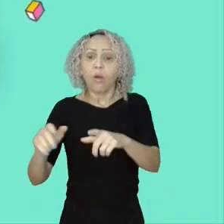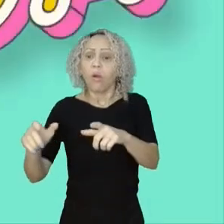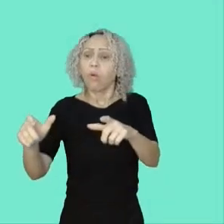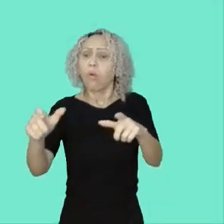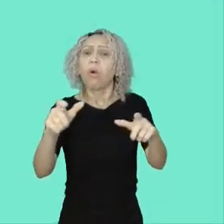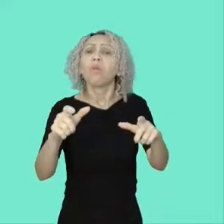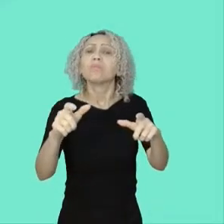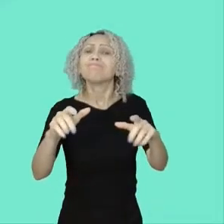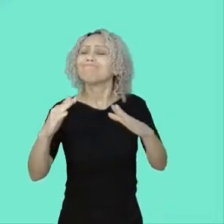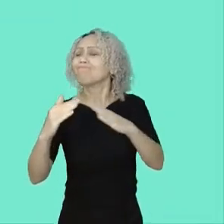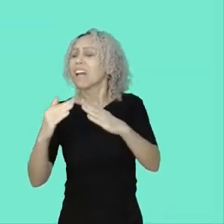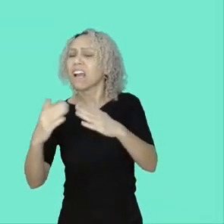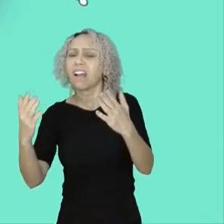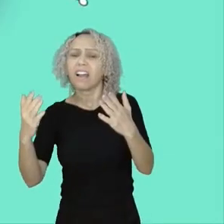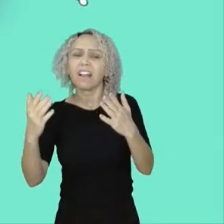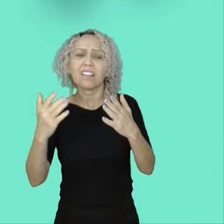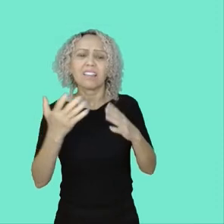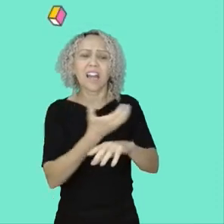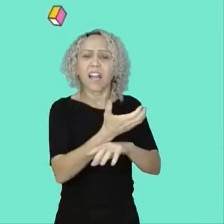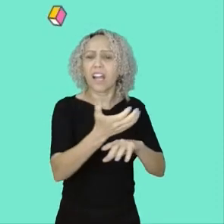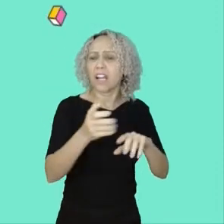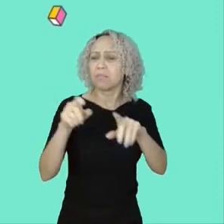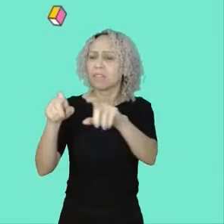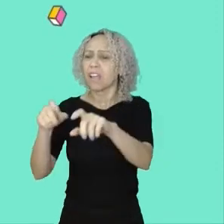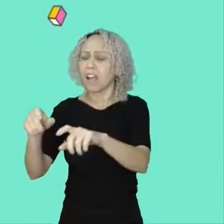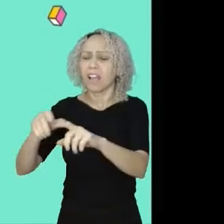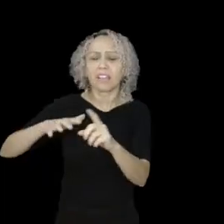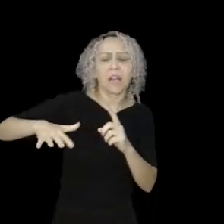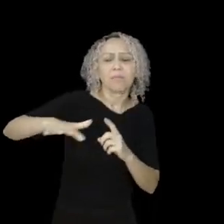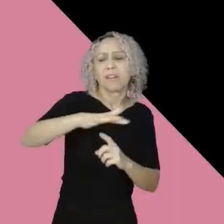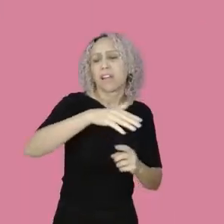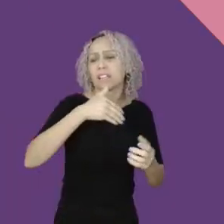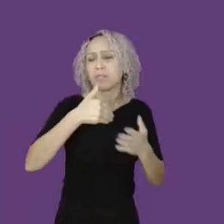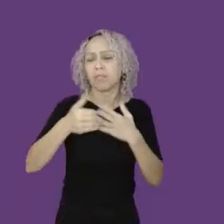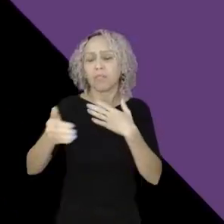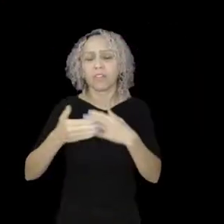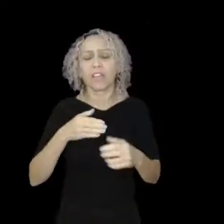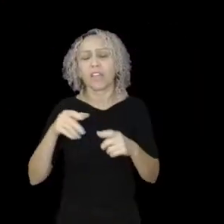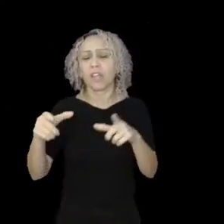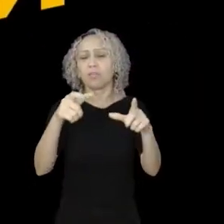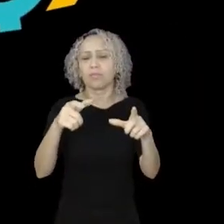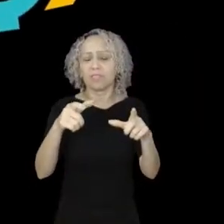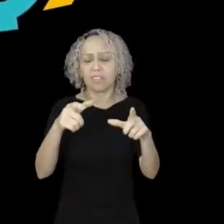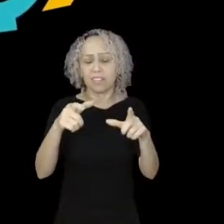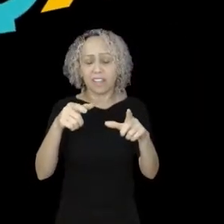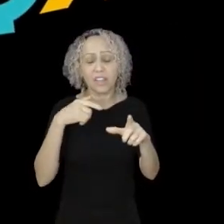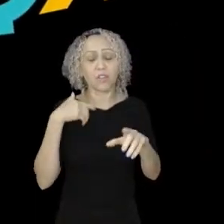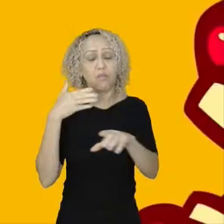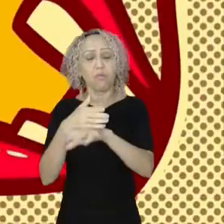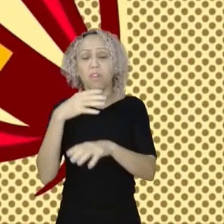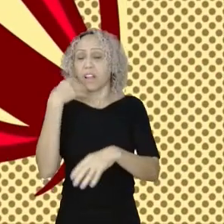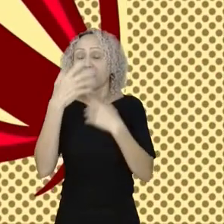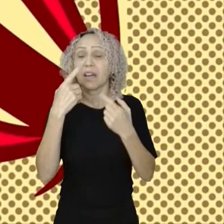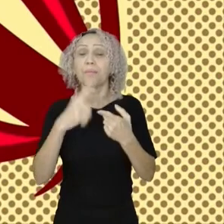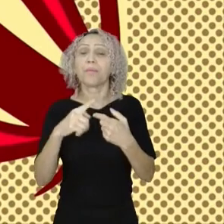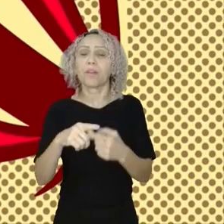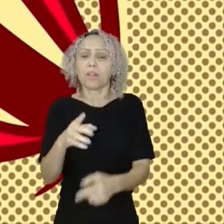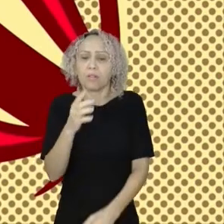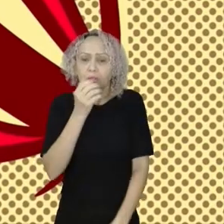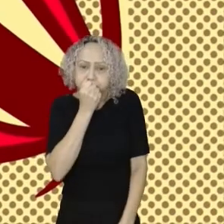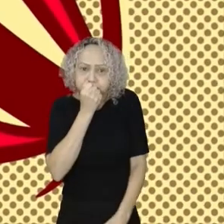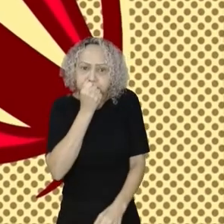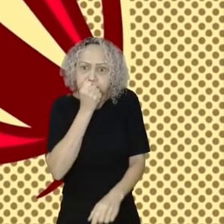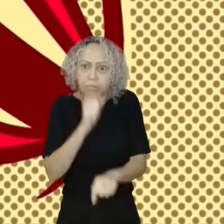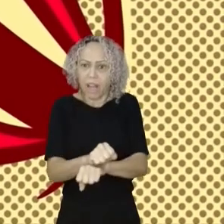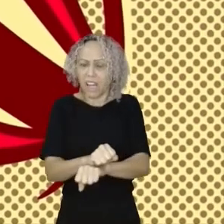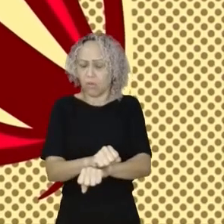Seja em casa, no campo, na rua ou na praça. Chega de mordaça,